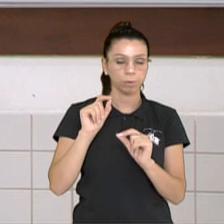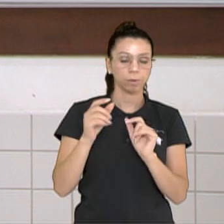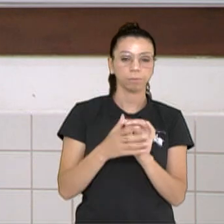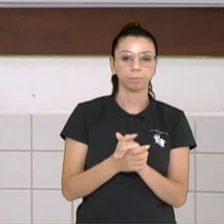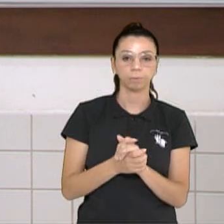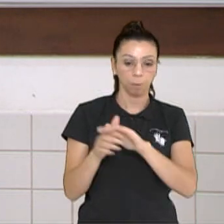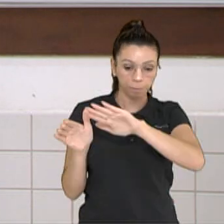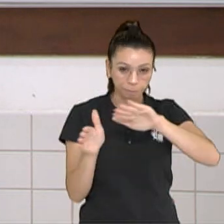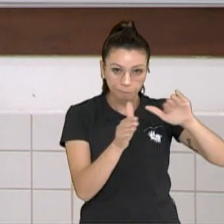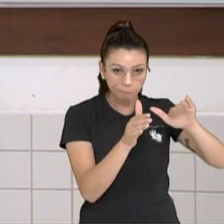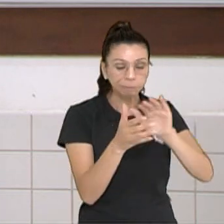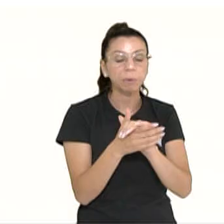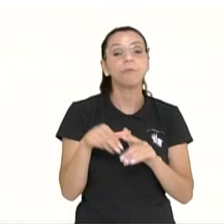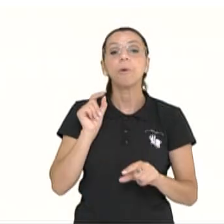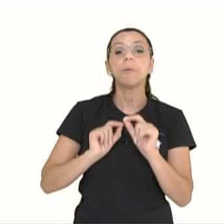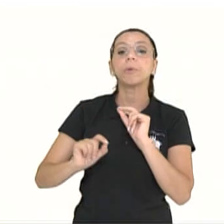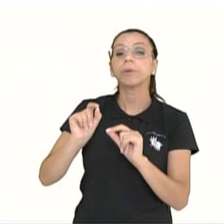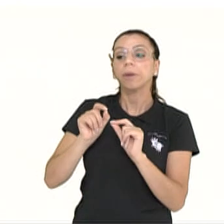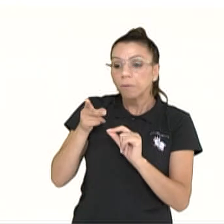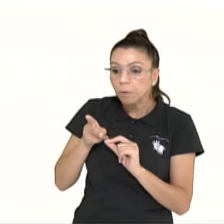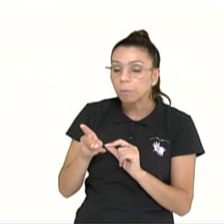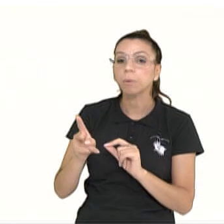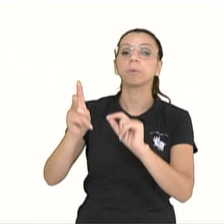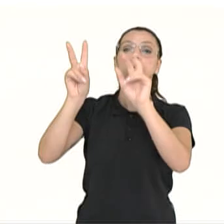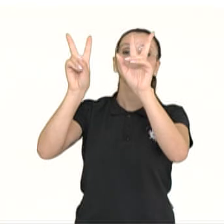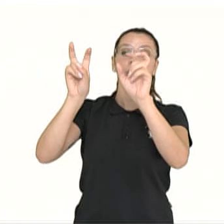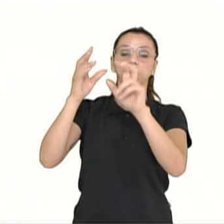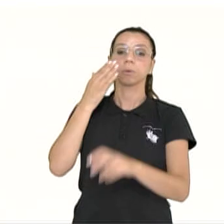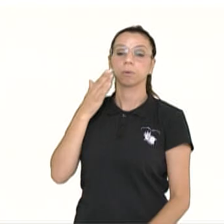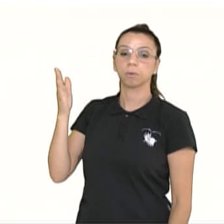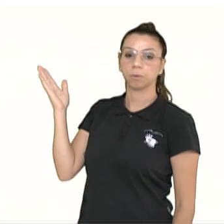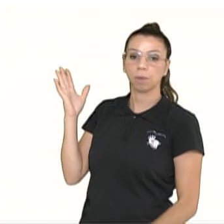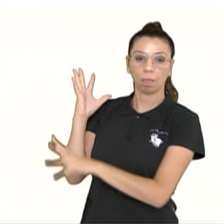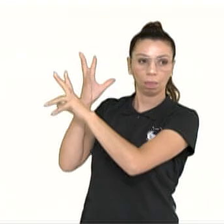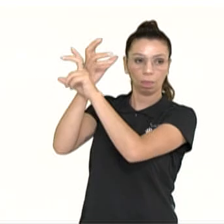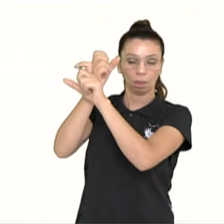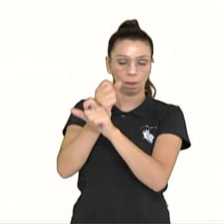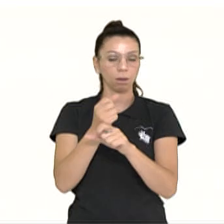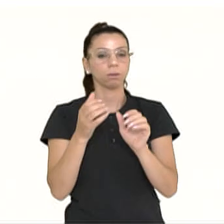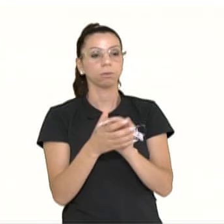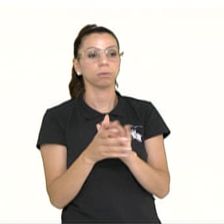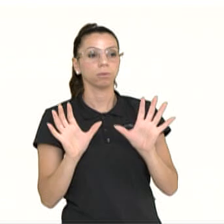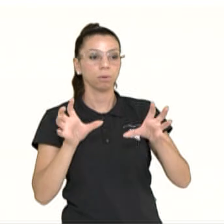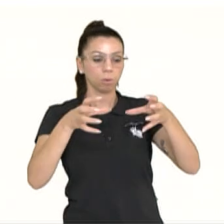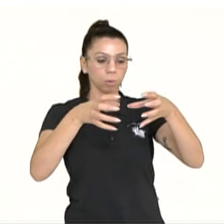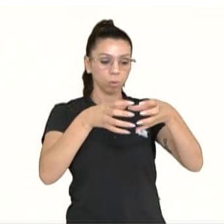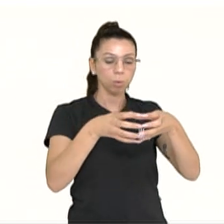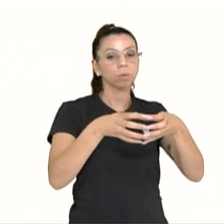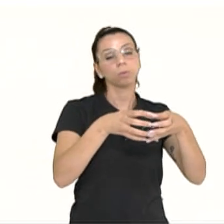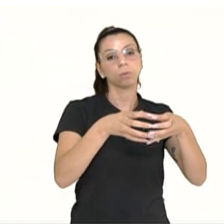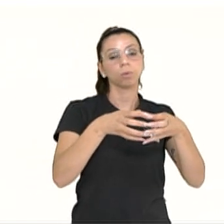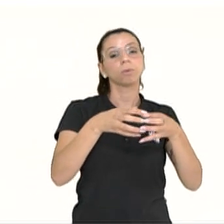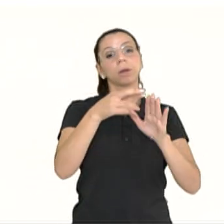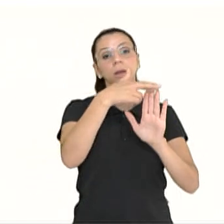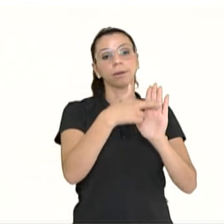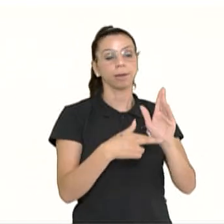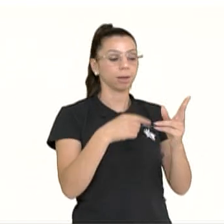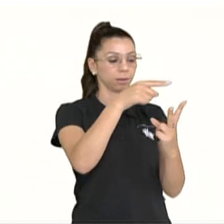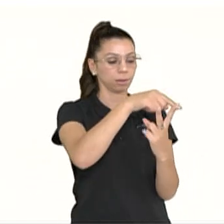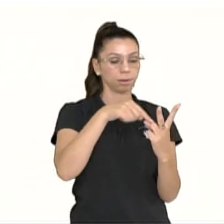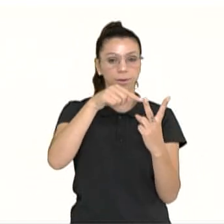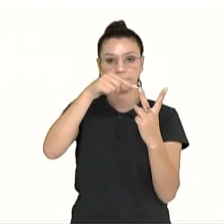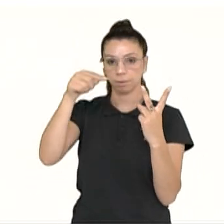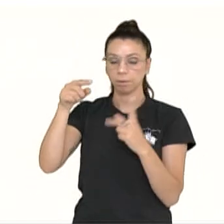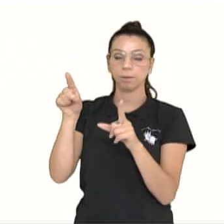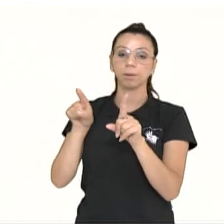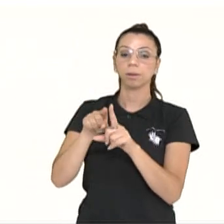trabalhamos com distribuição de frequência de dados agrupados, calculando o número de classes da amostra pela regra da raiz e calculando